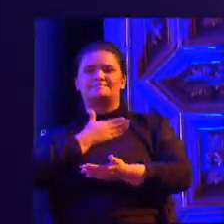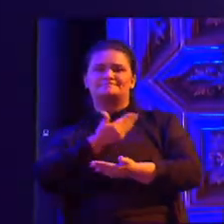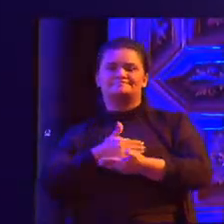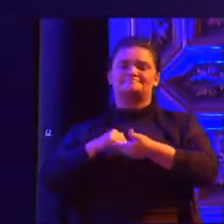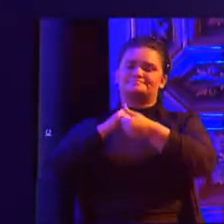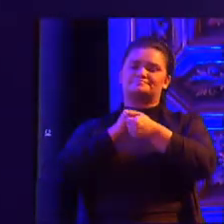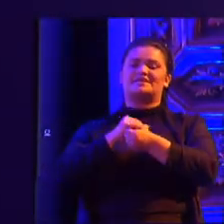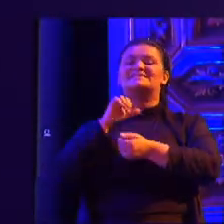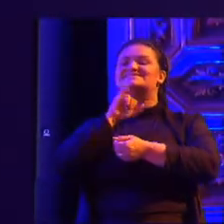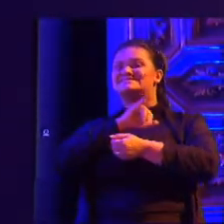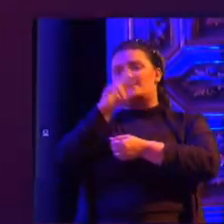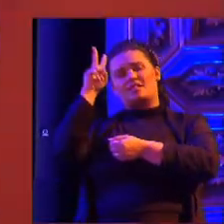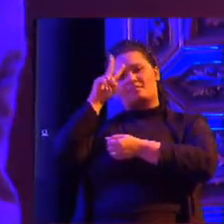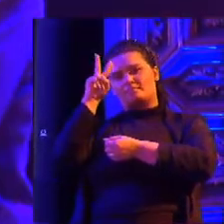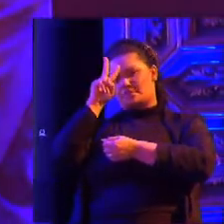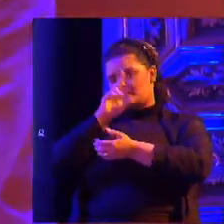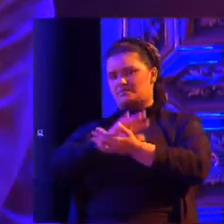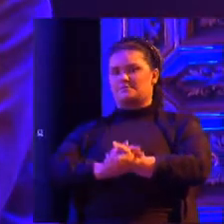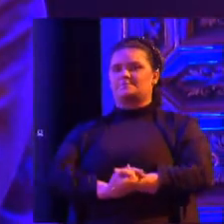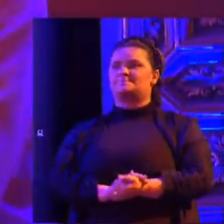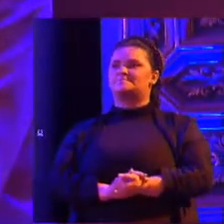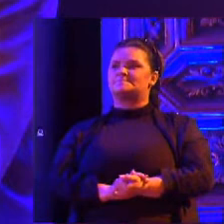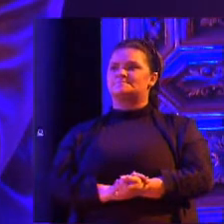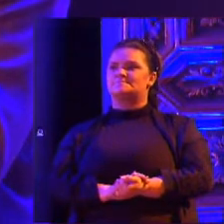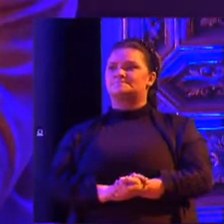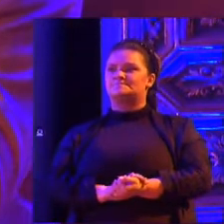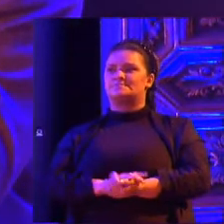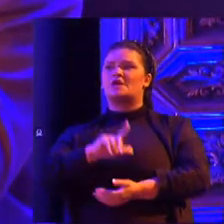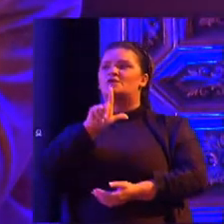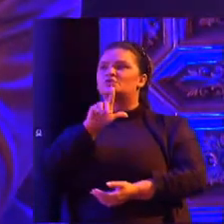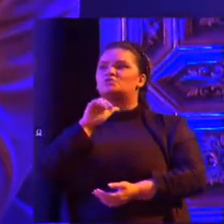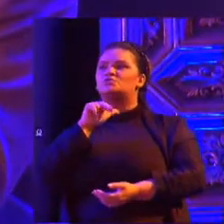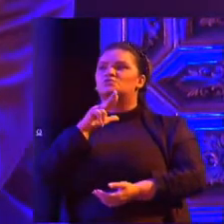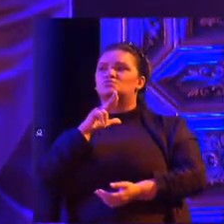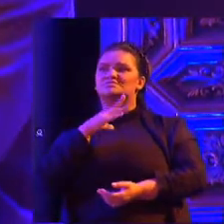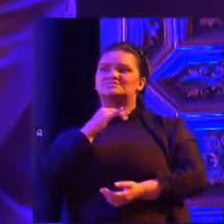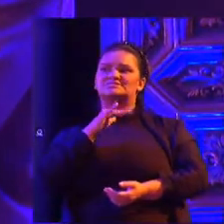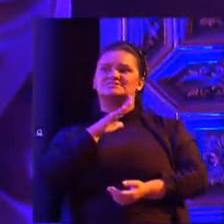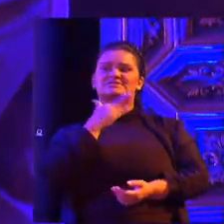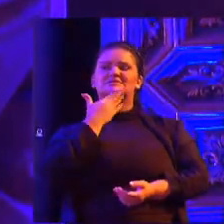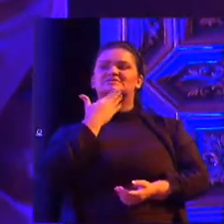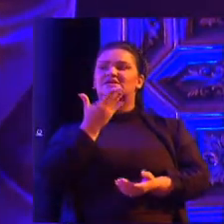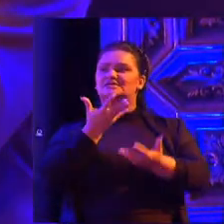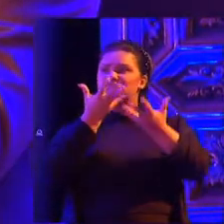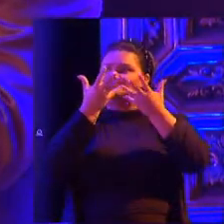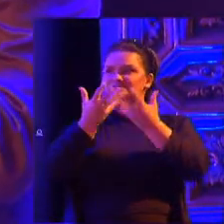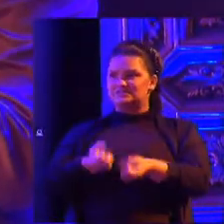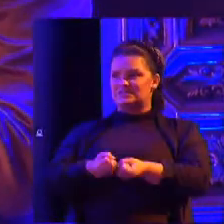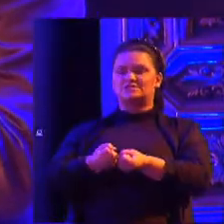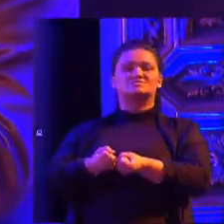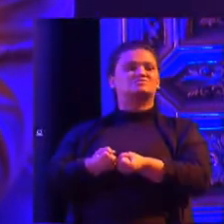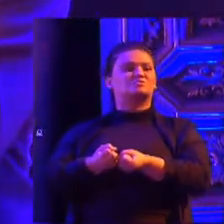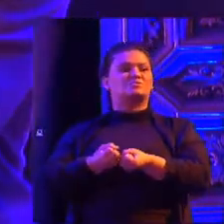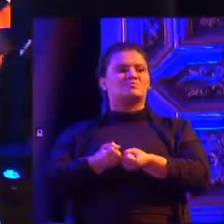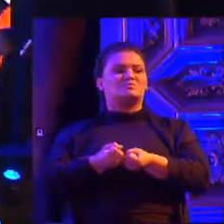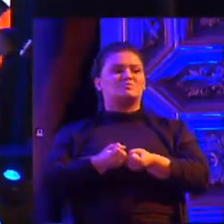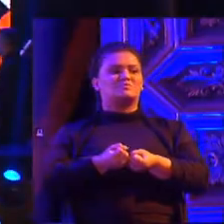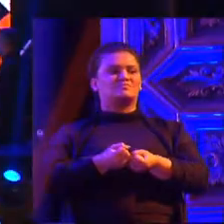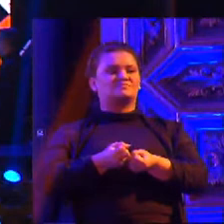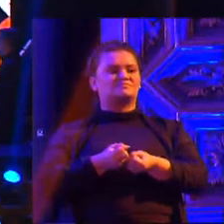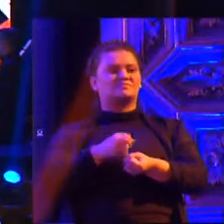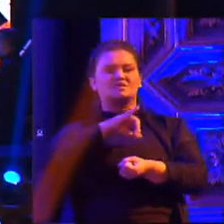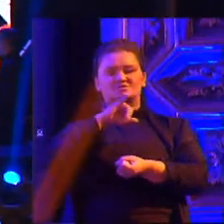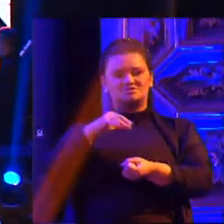Sem lembrar Lucinha Bastos, que aceitou o feat. Sem lembrar de Jacinto